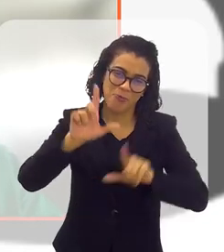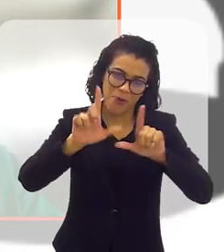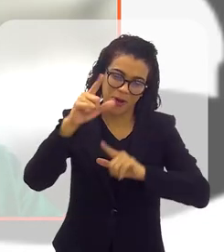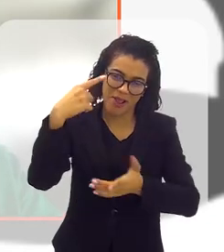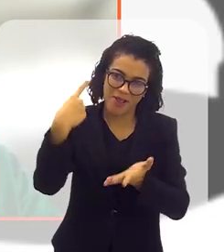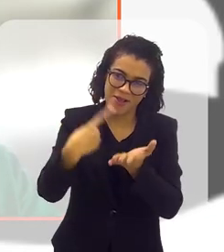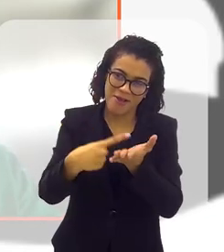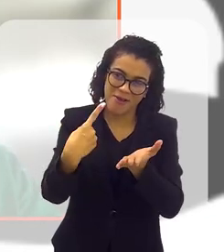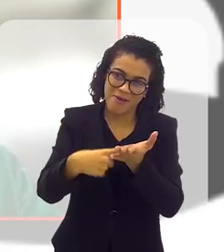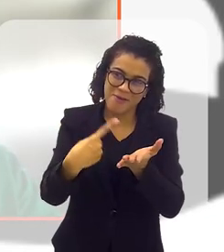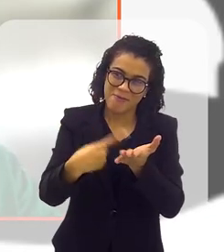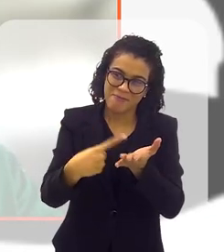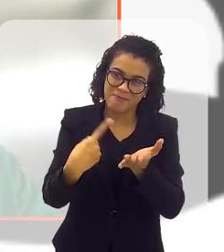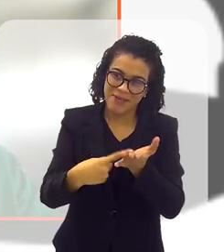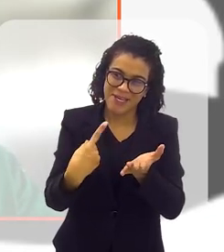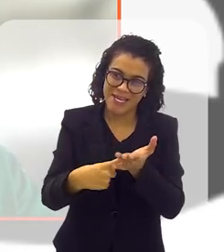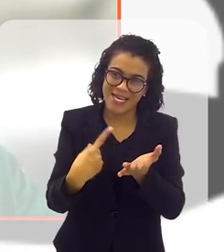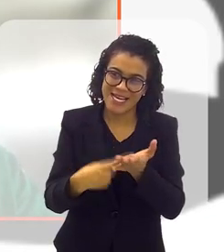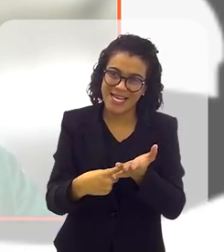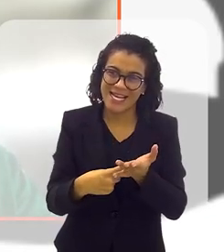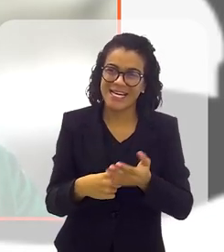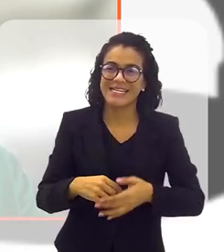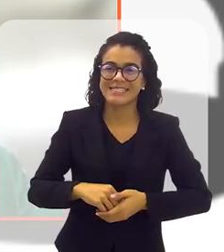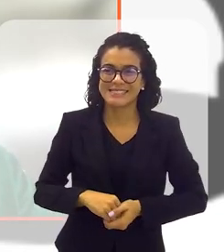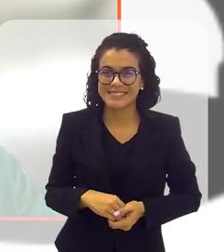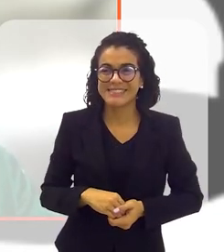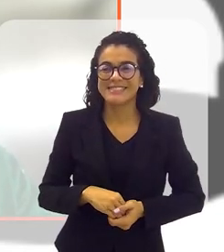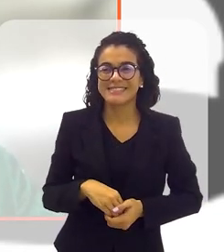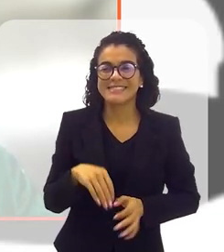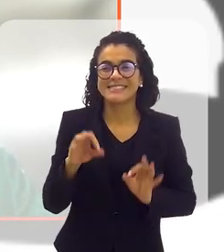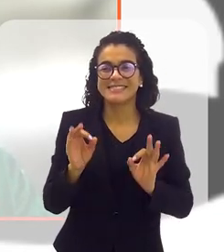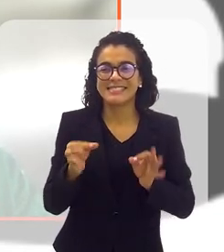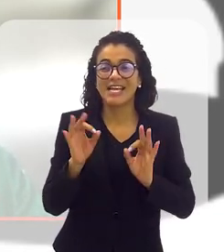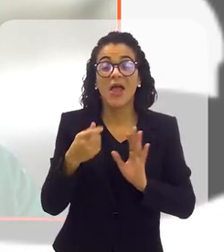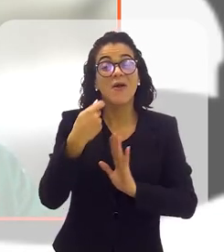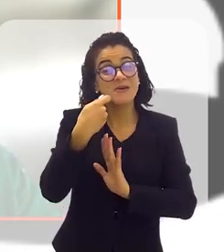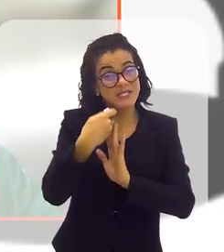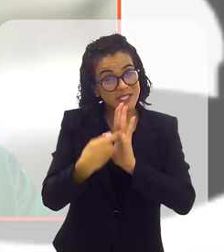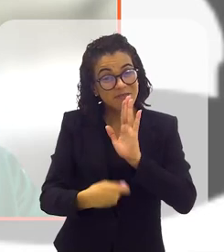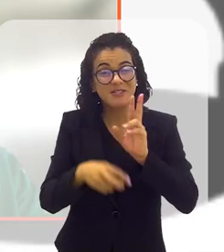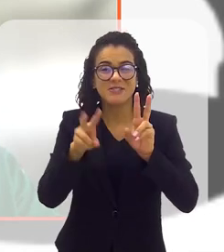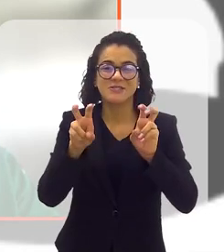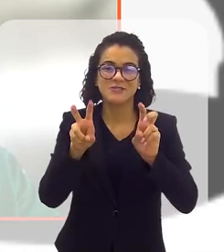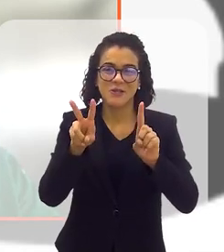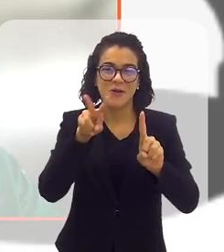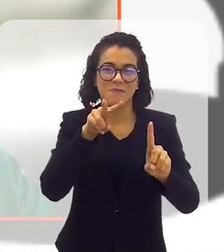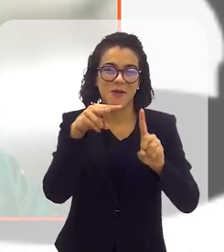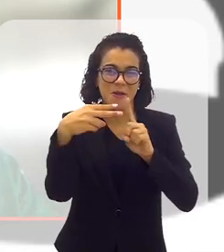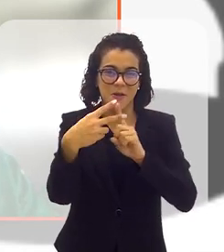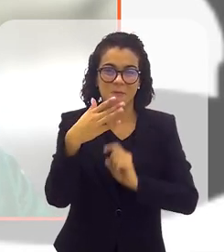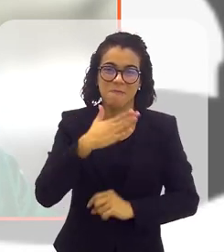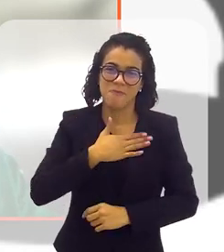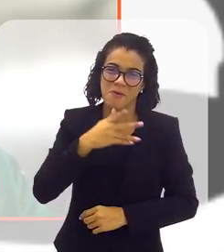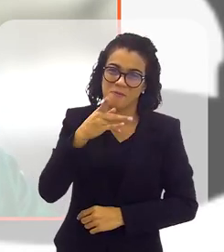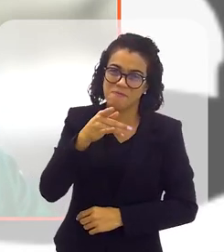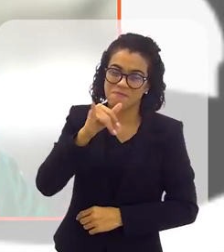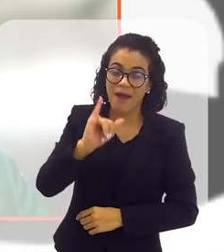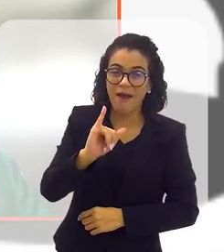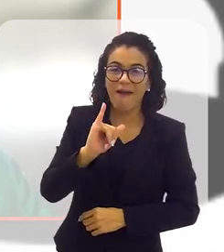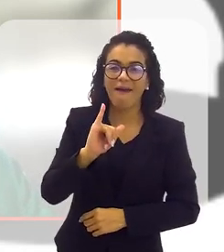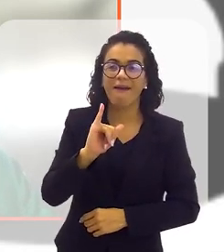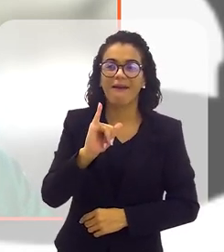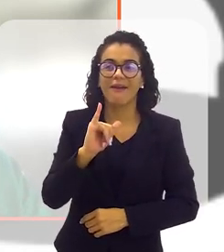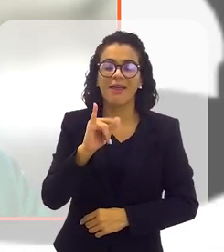ficar para um outro programa, né, Débora? Quais são as Exatamente. Esse suas... foi o livro que eu escrevi sob a ótica do meu pai,